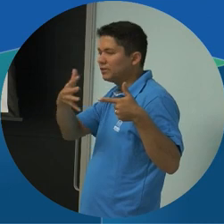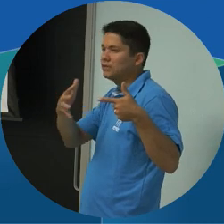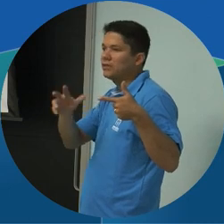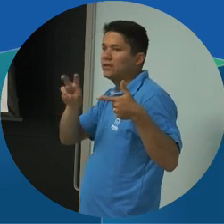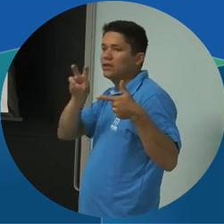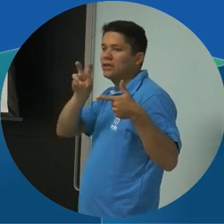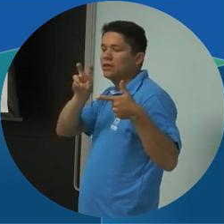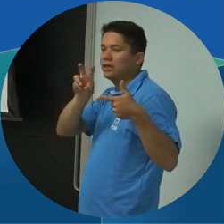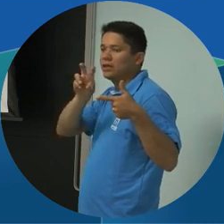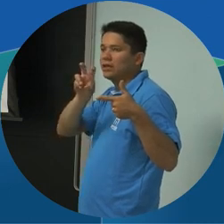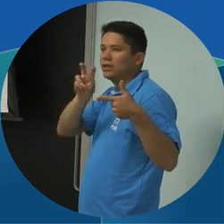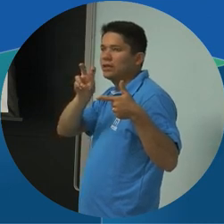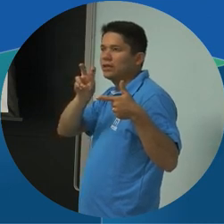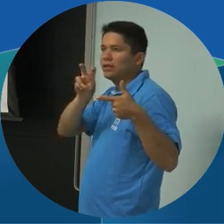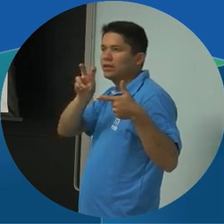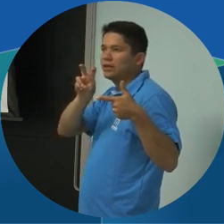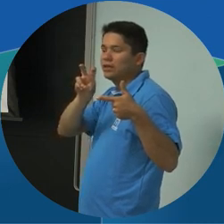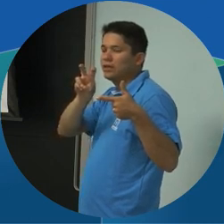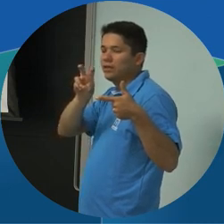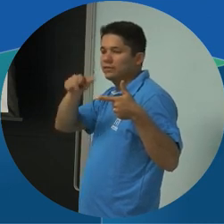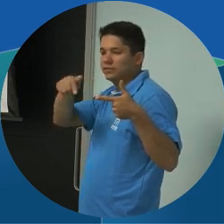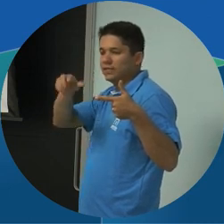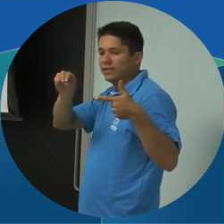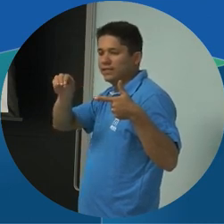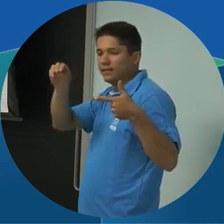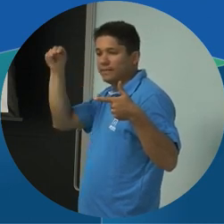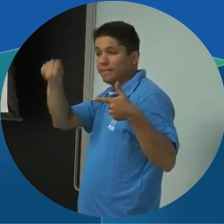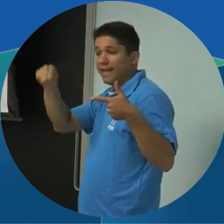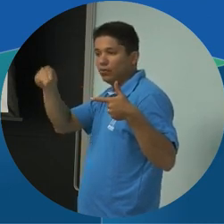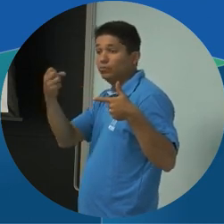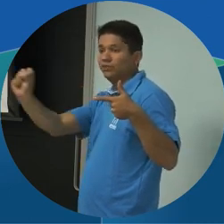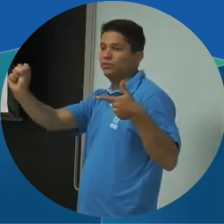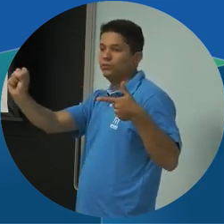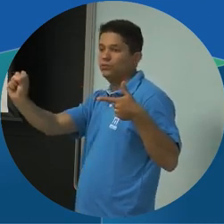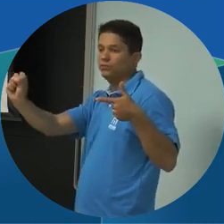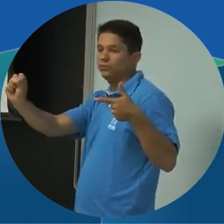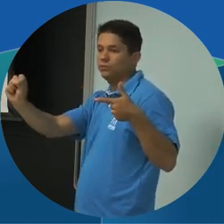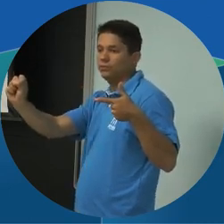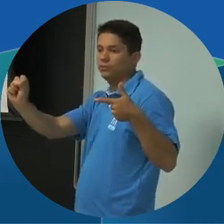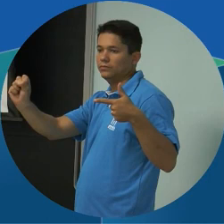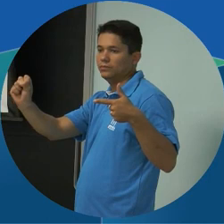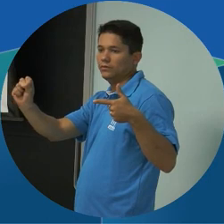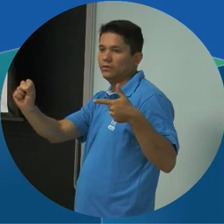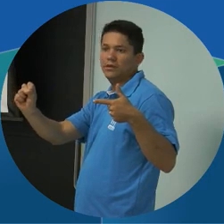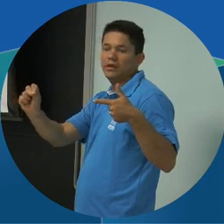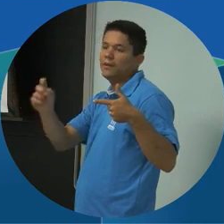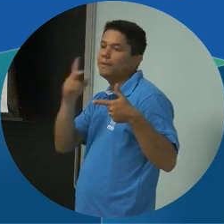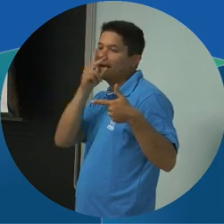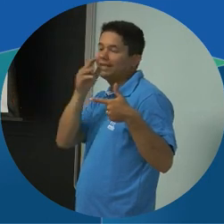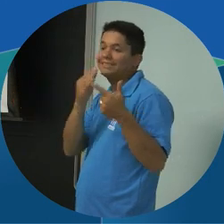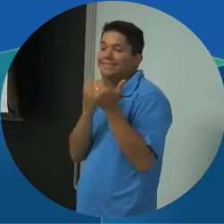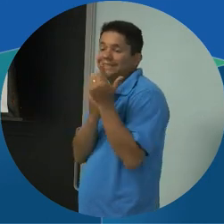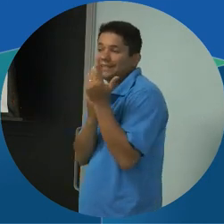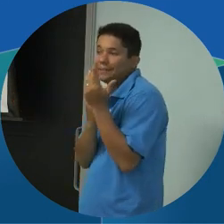de 570 metros por segundo. Ou seja, mais de 2.000 km por hora.